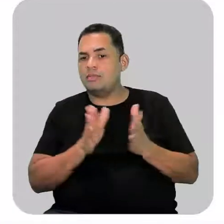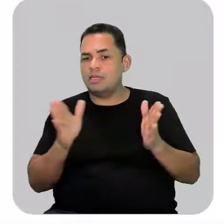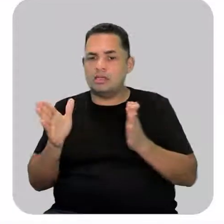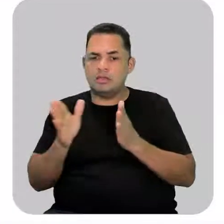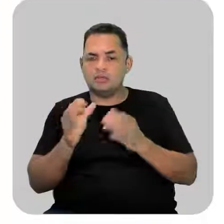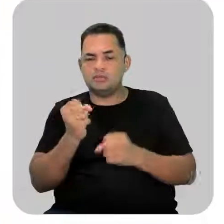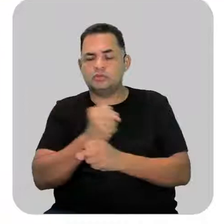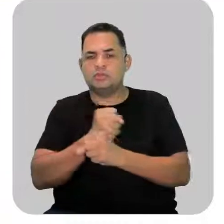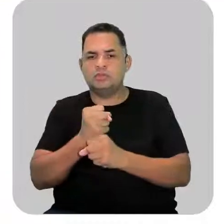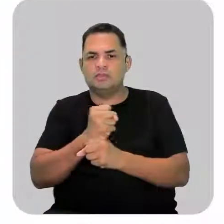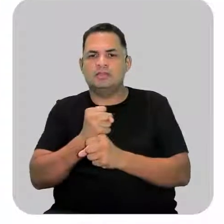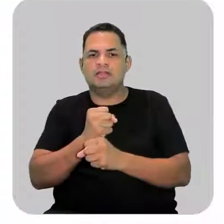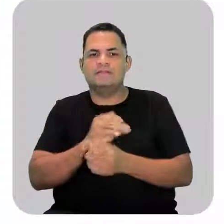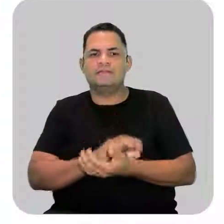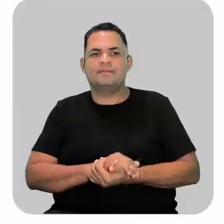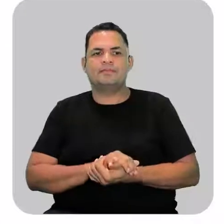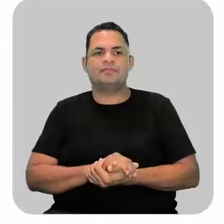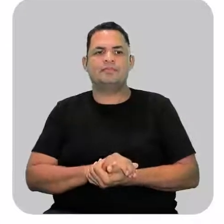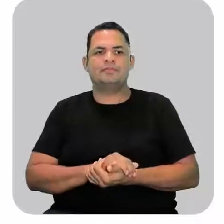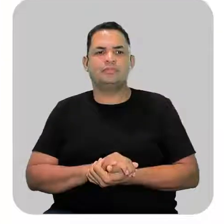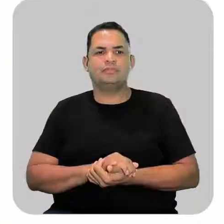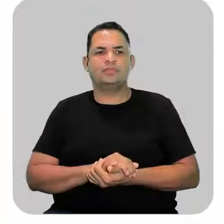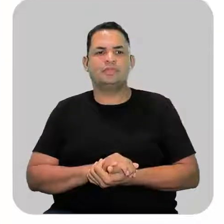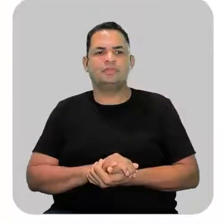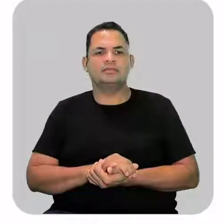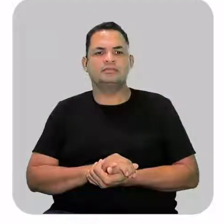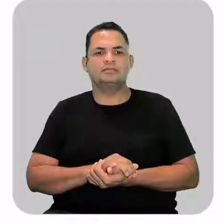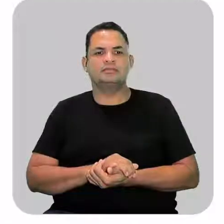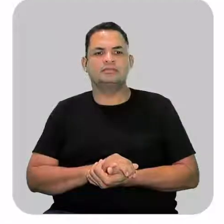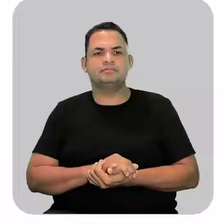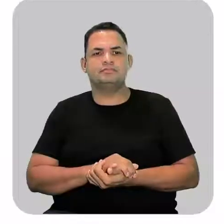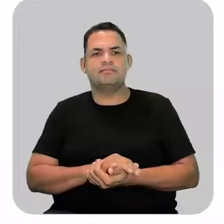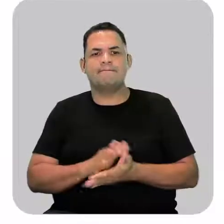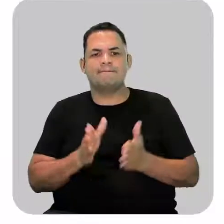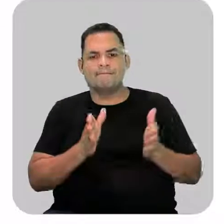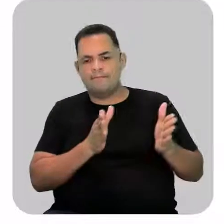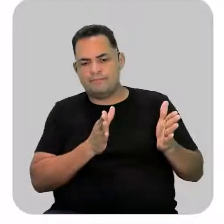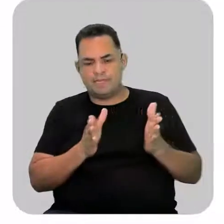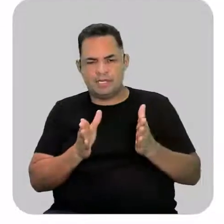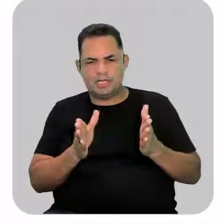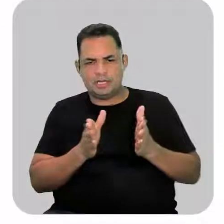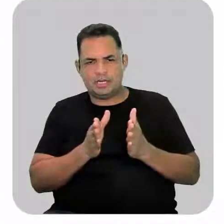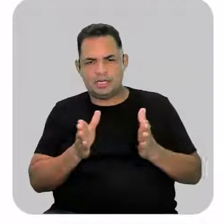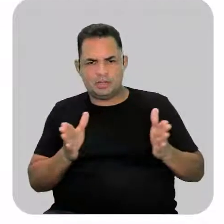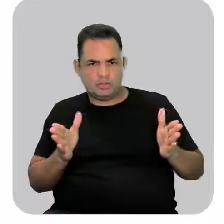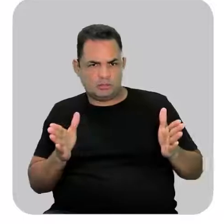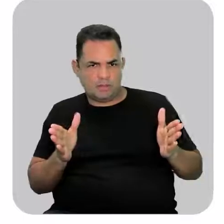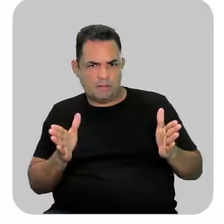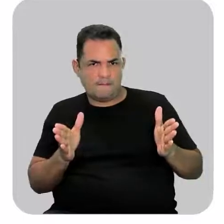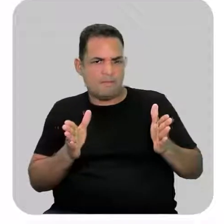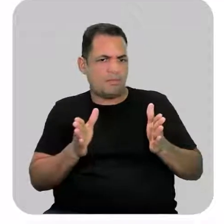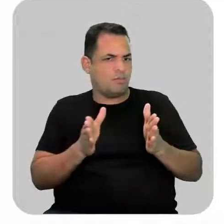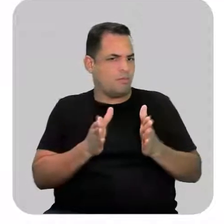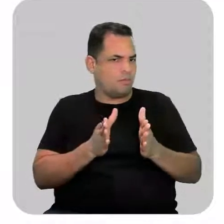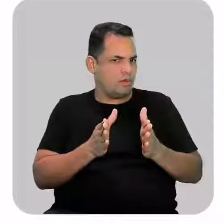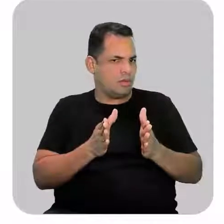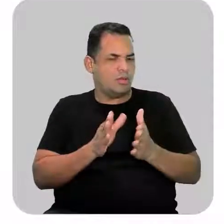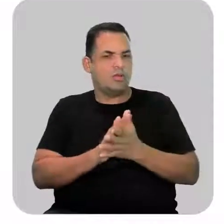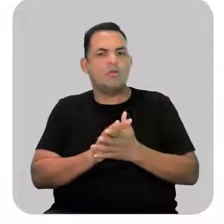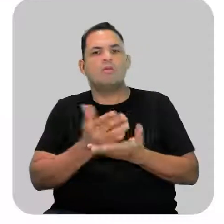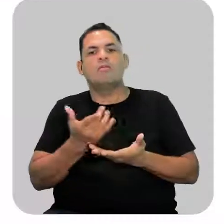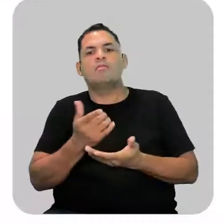eles é essa. Na letra B fala, pelo maior ou menor tempo para se reciclar o